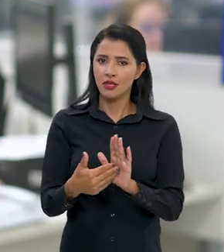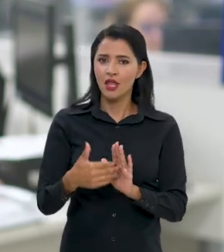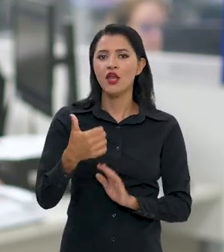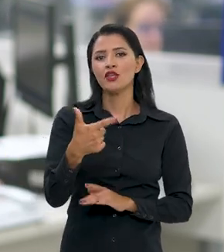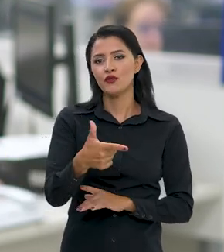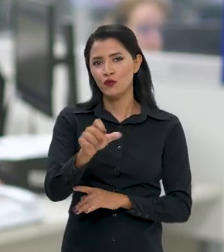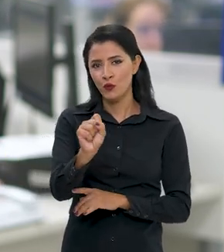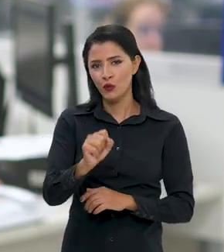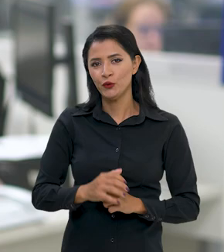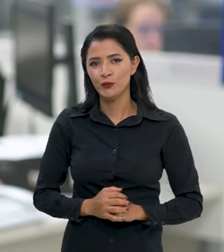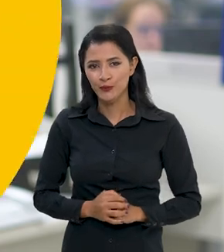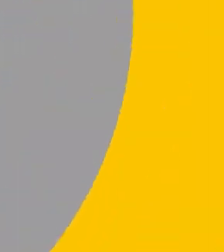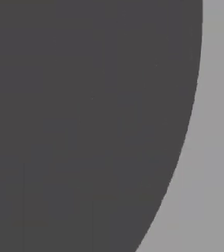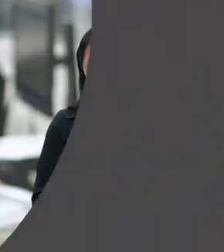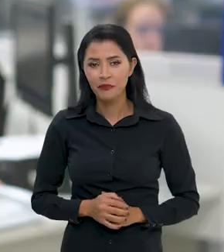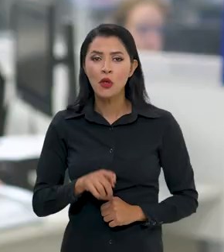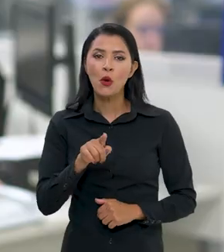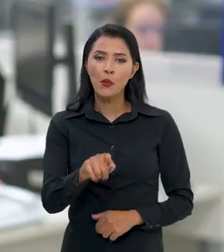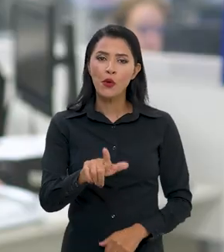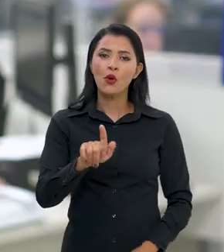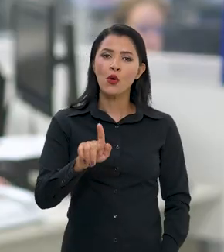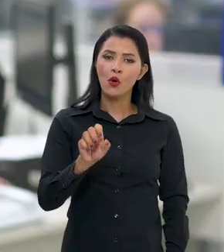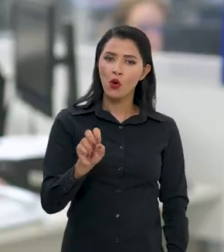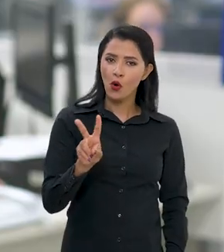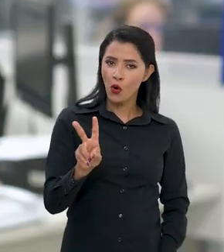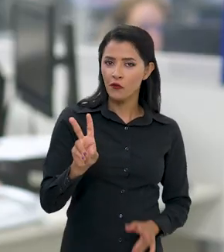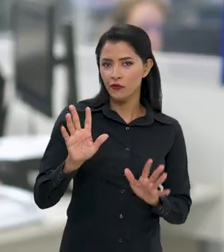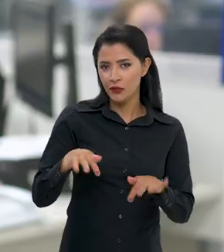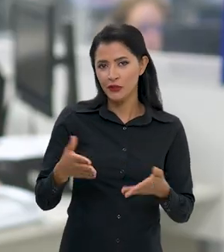vai até o dia 28. E o Ponto Gov